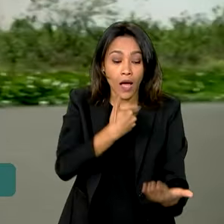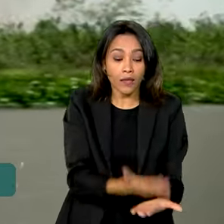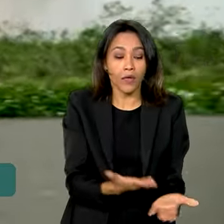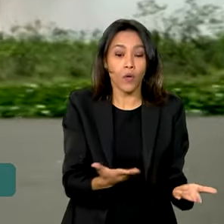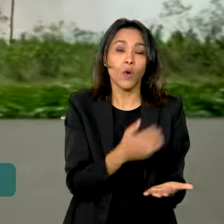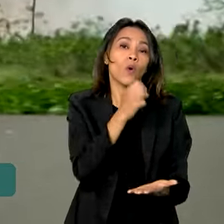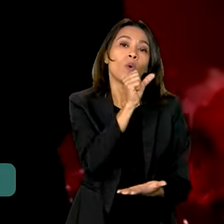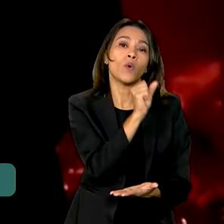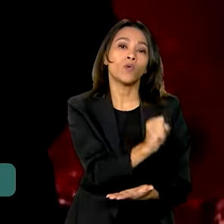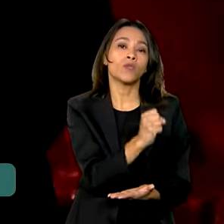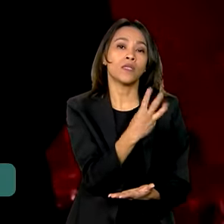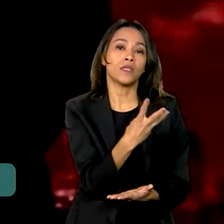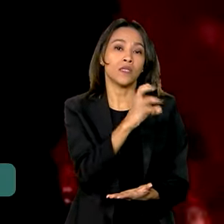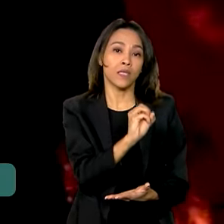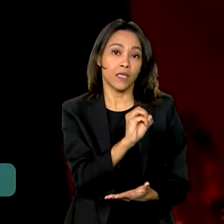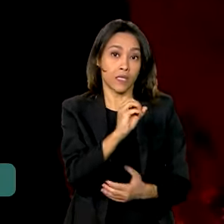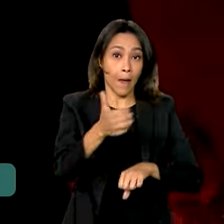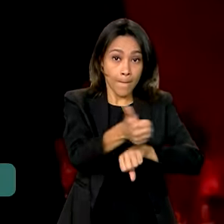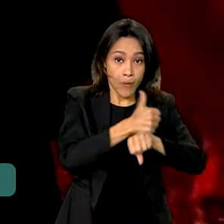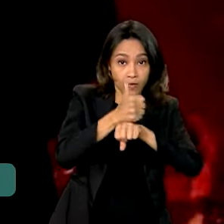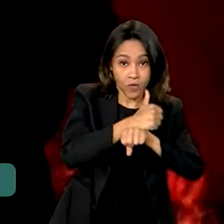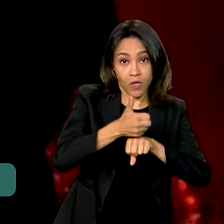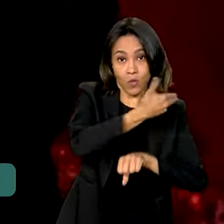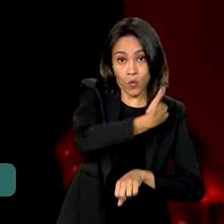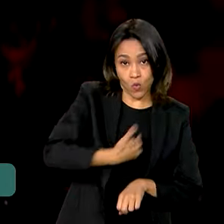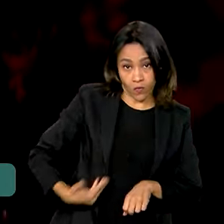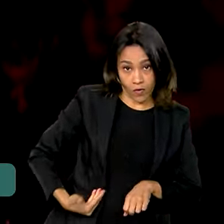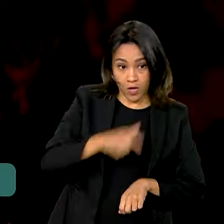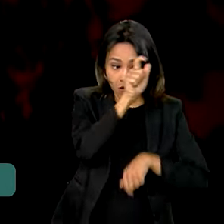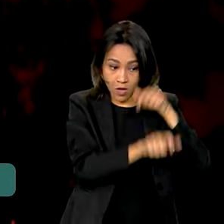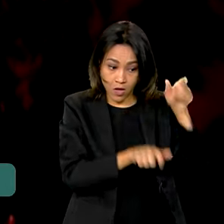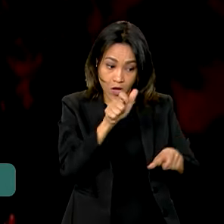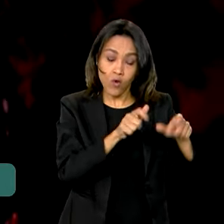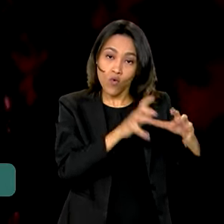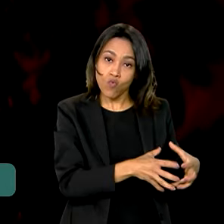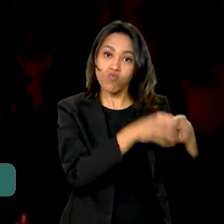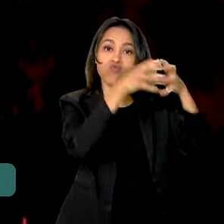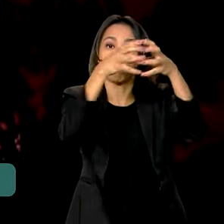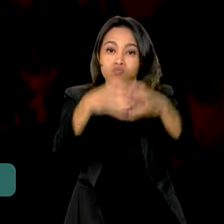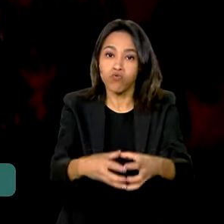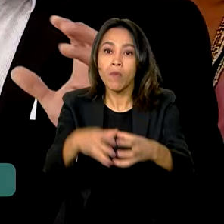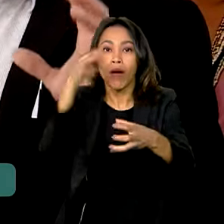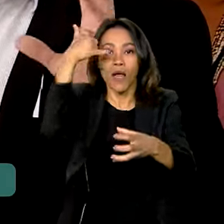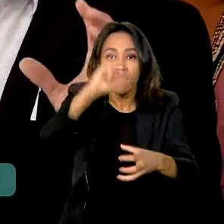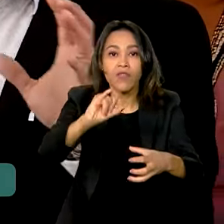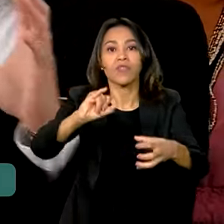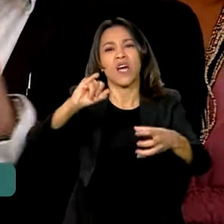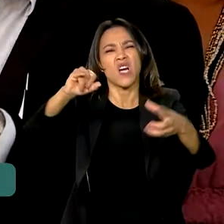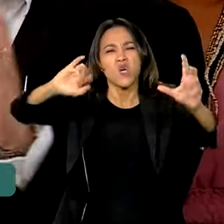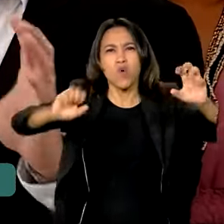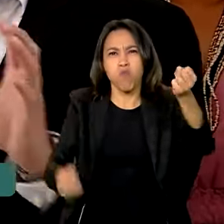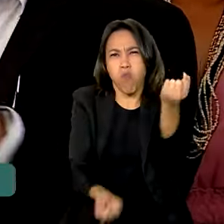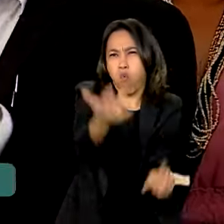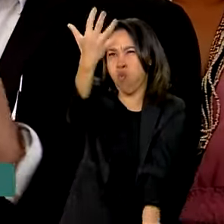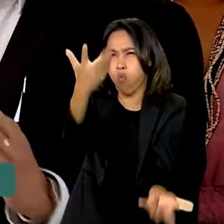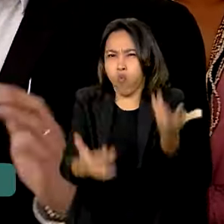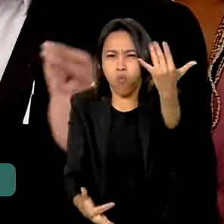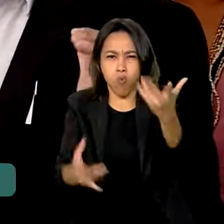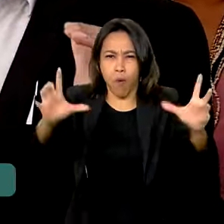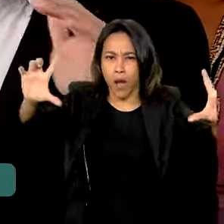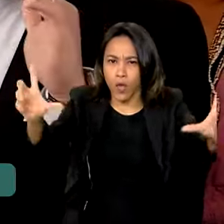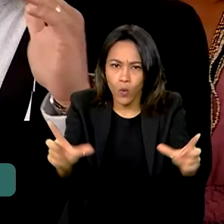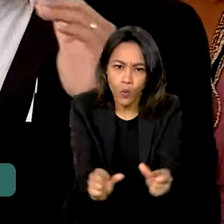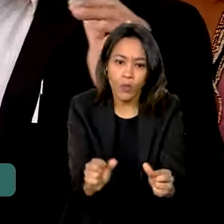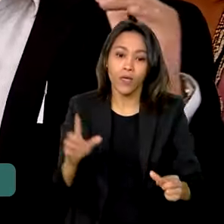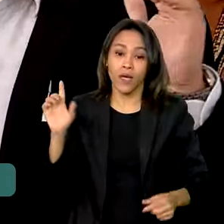830 profissionais do governo federal atuam para controlar os incêndios na região. É possível que nas próximas semanas, nos